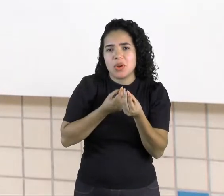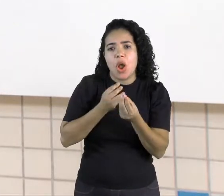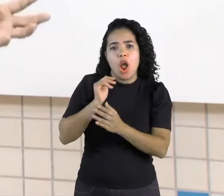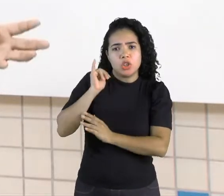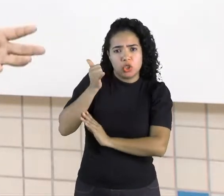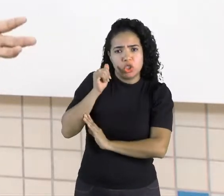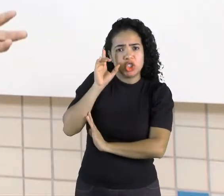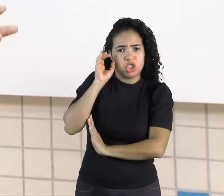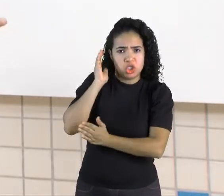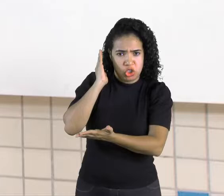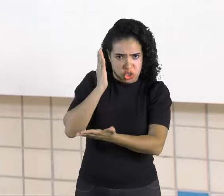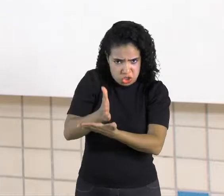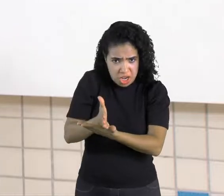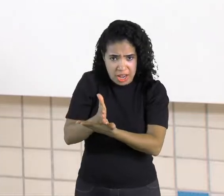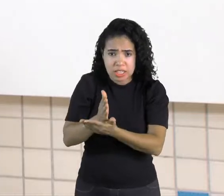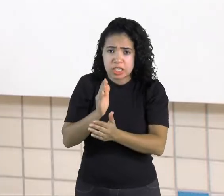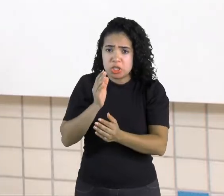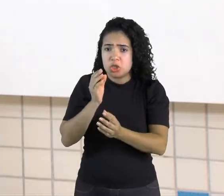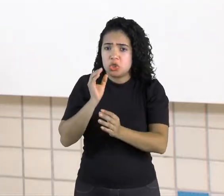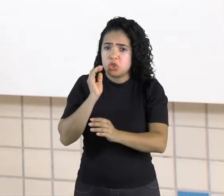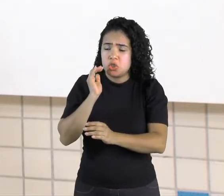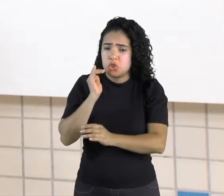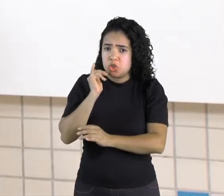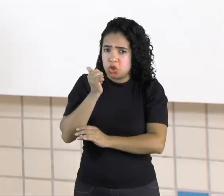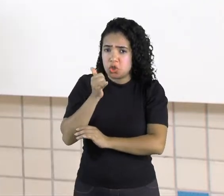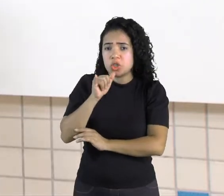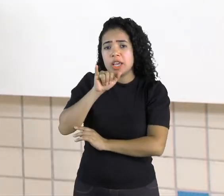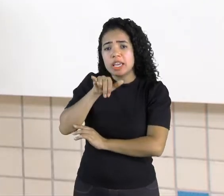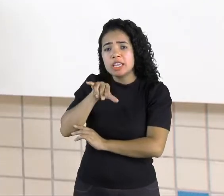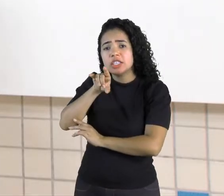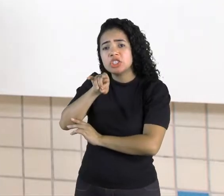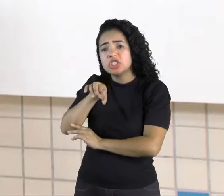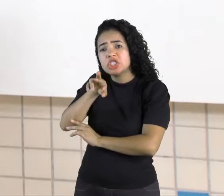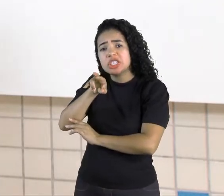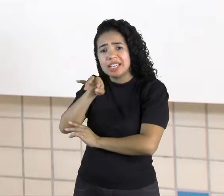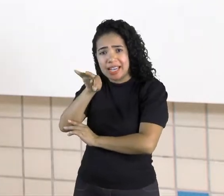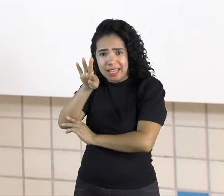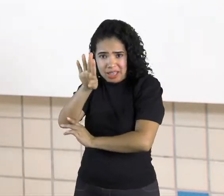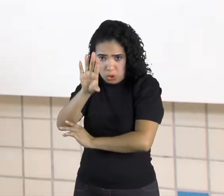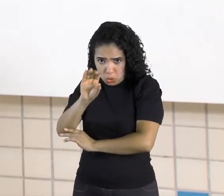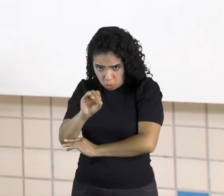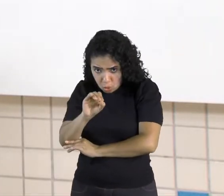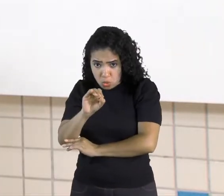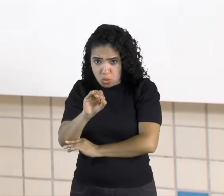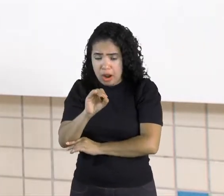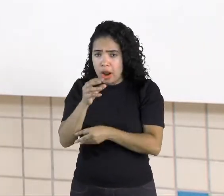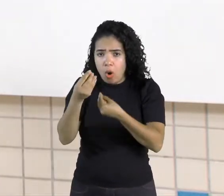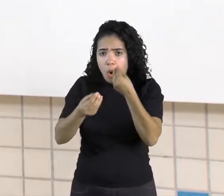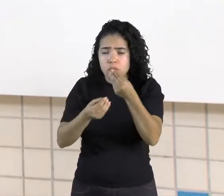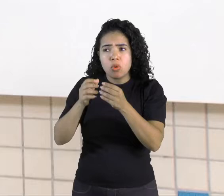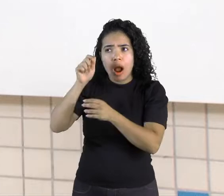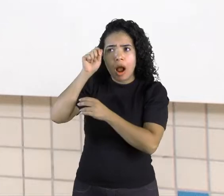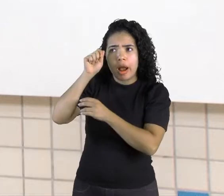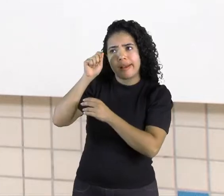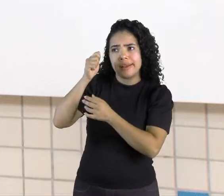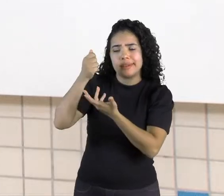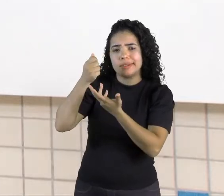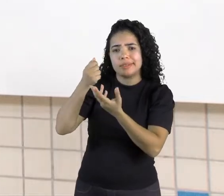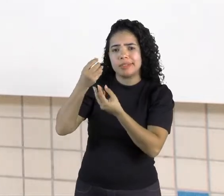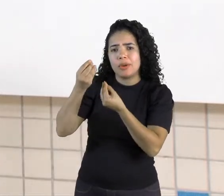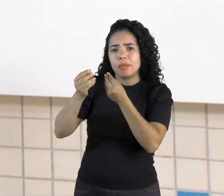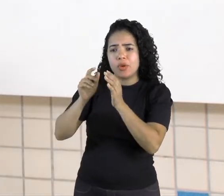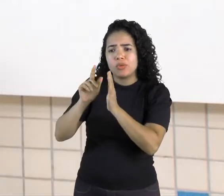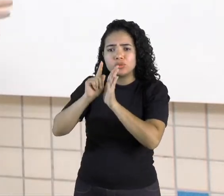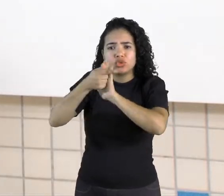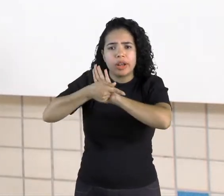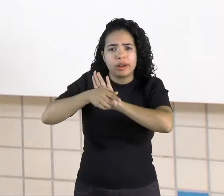discurso direto e o discurso indireto, certo? Eles são divididos em dois tipos de discurso,